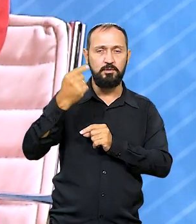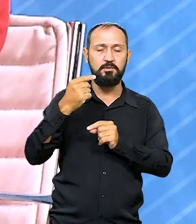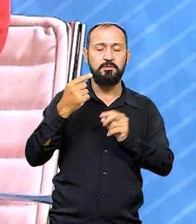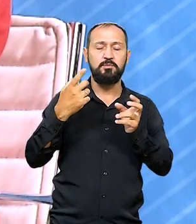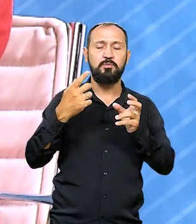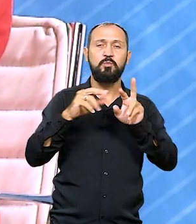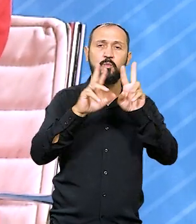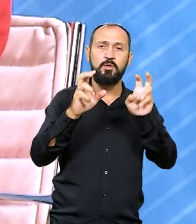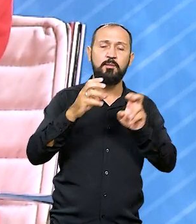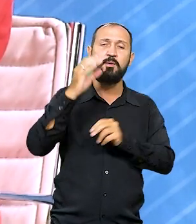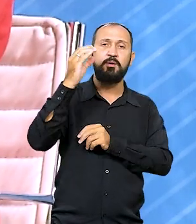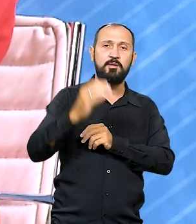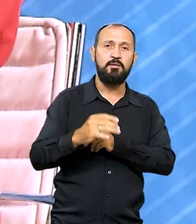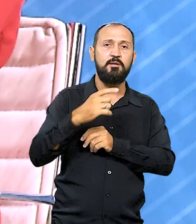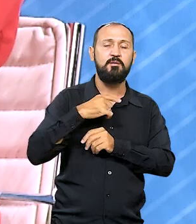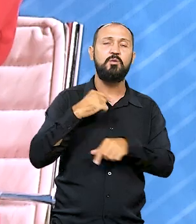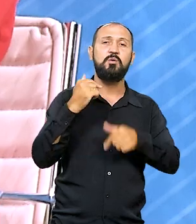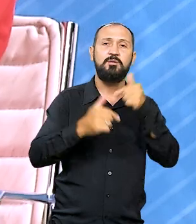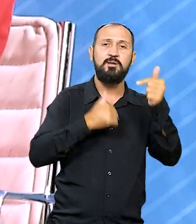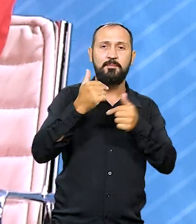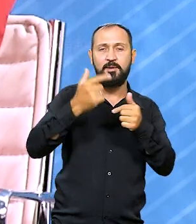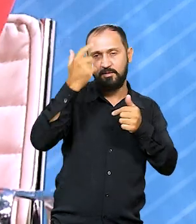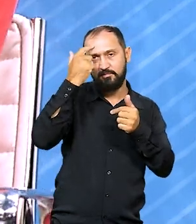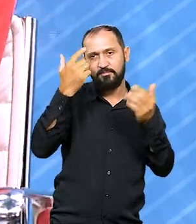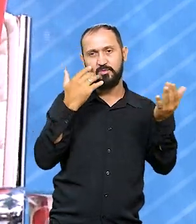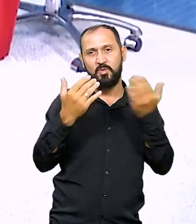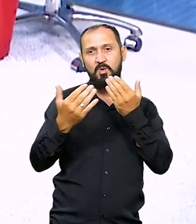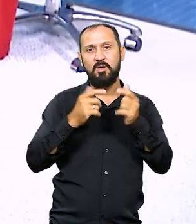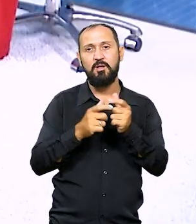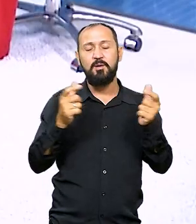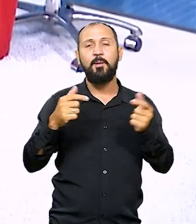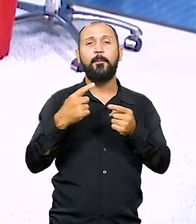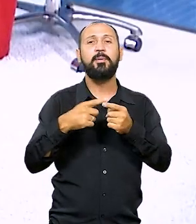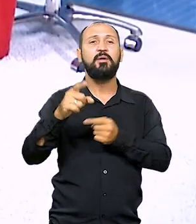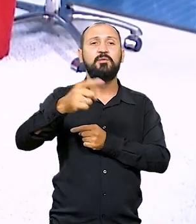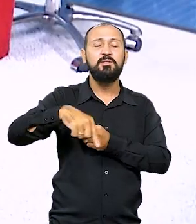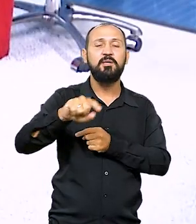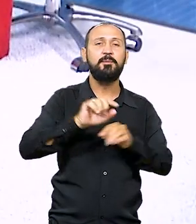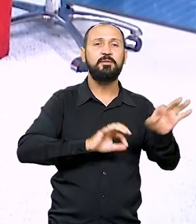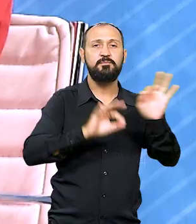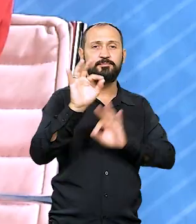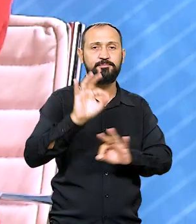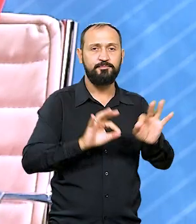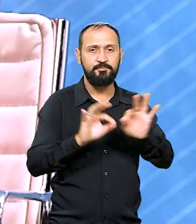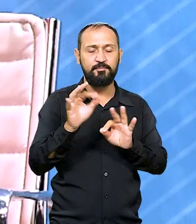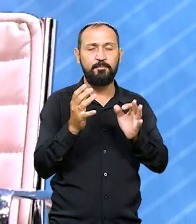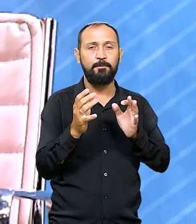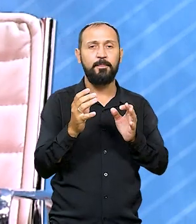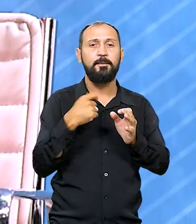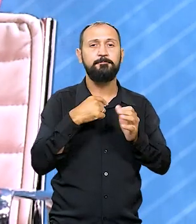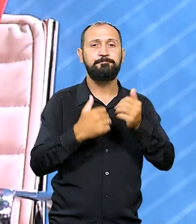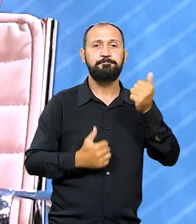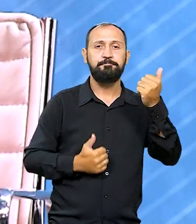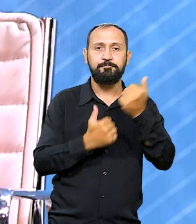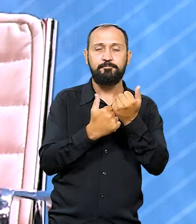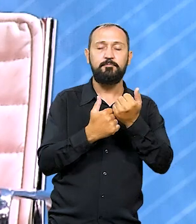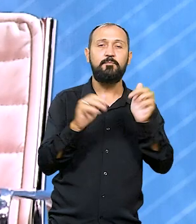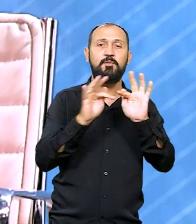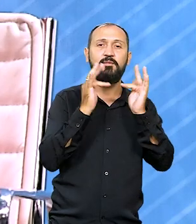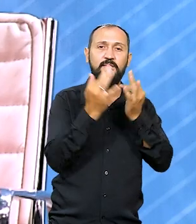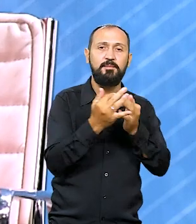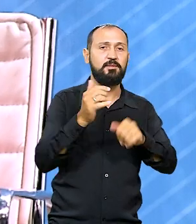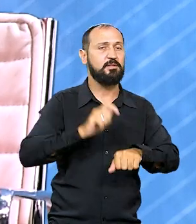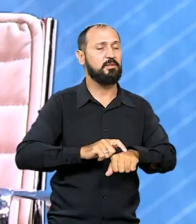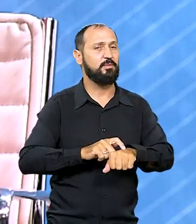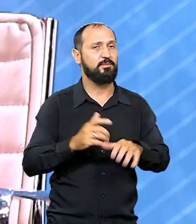da área criminal é algo que exige, assim, um trabalho psicológico muito grande, porque vocês precisam estar preparados para apoiar